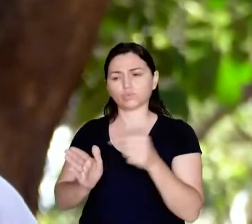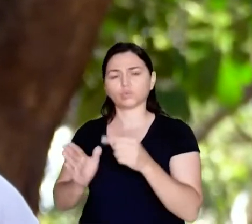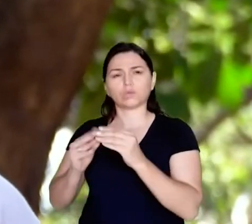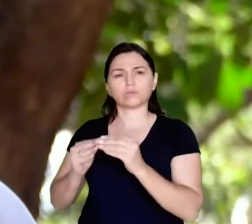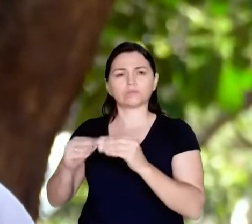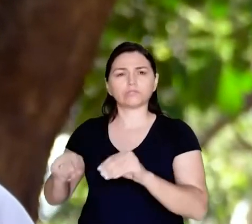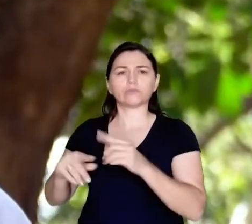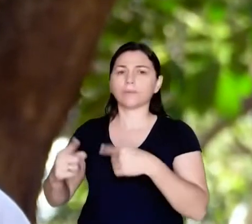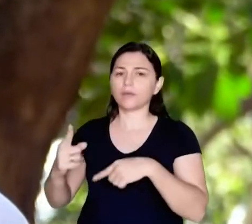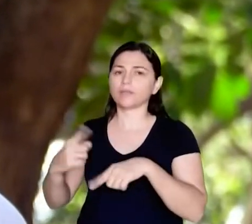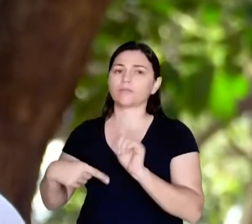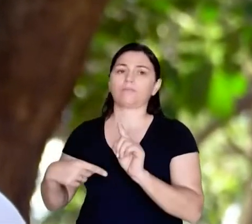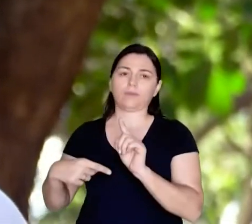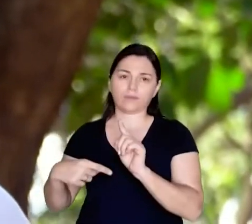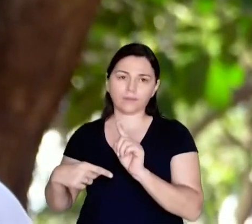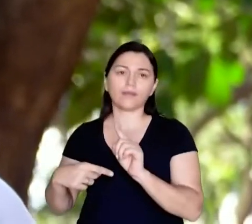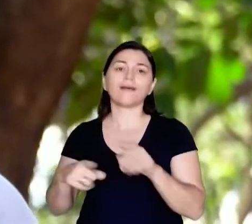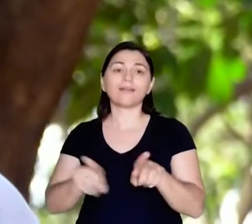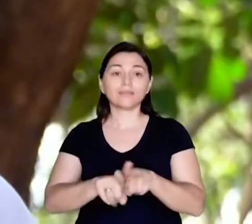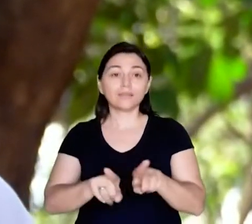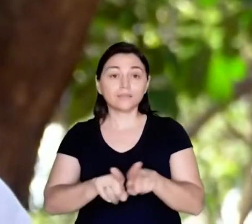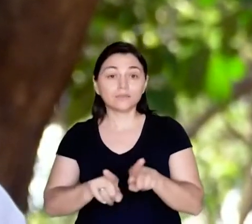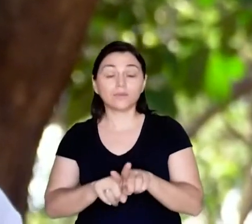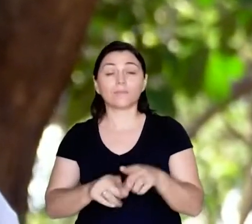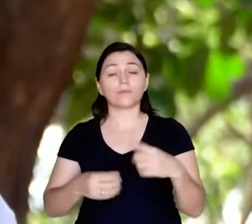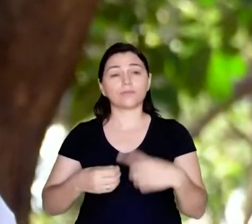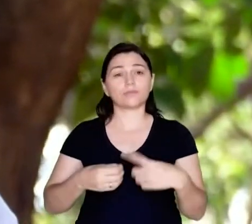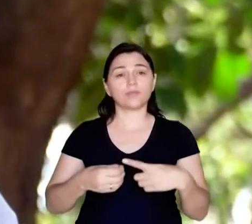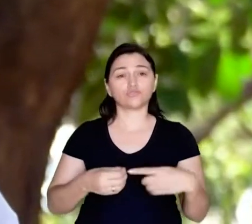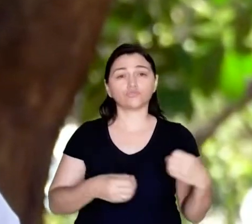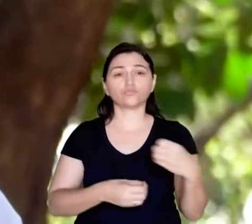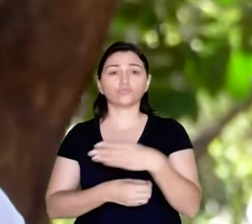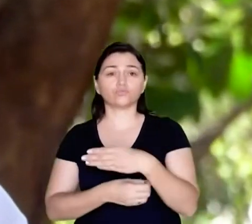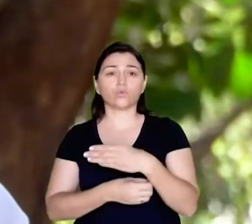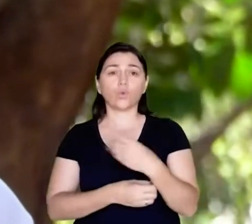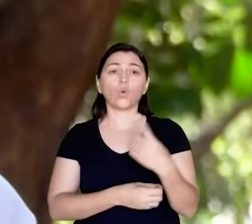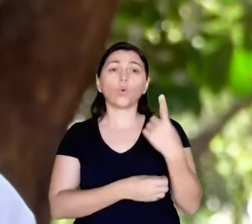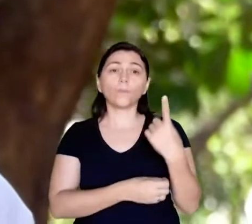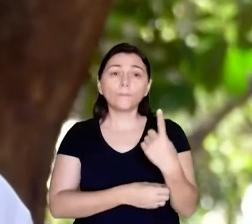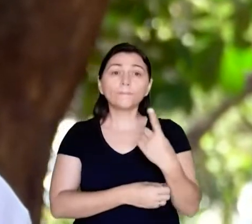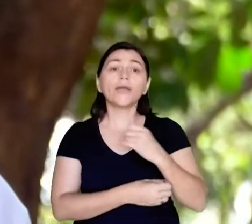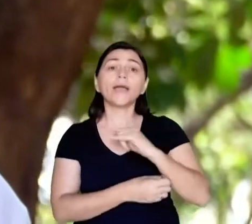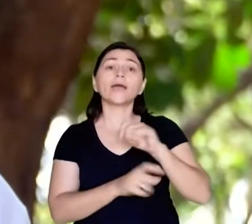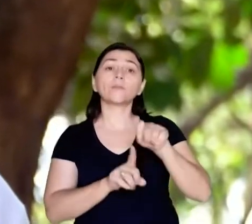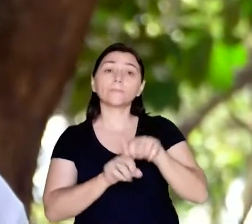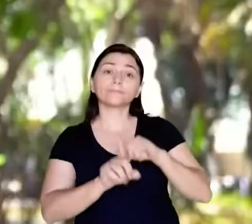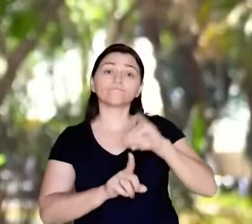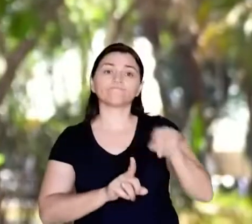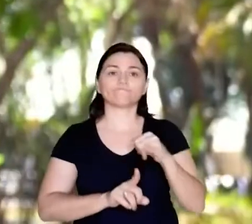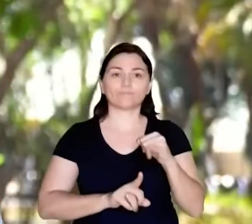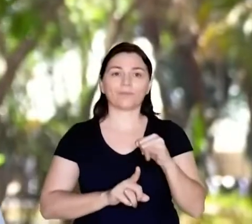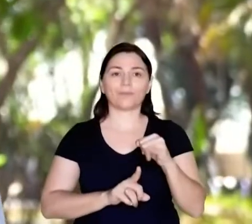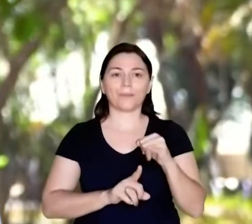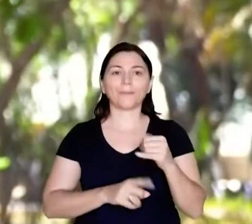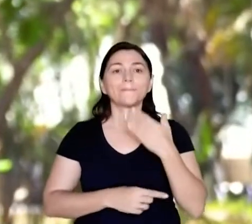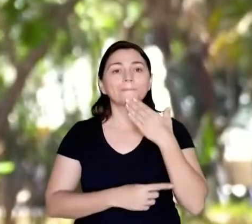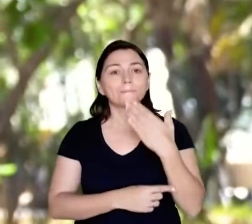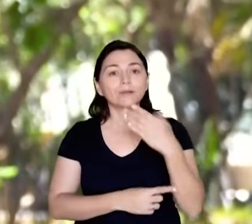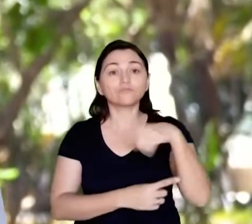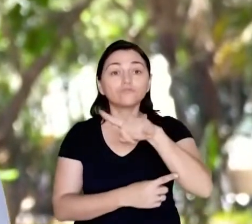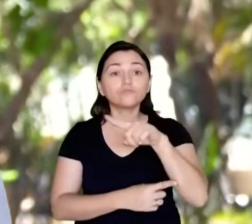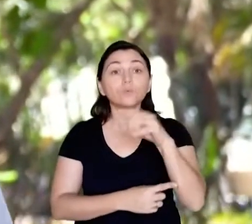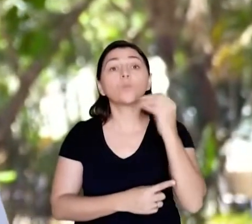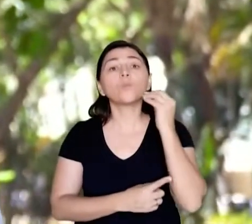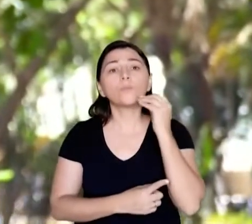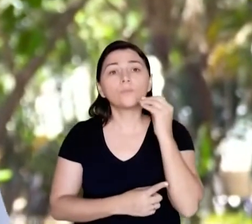a sair da crise, superar esse momento e viver uma nova cidade a partir de 1º de janeiro. Por isso, me